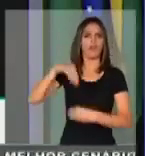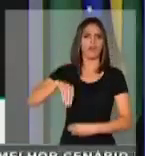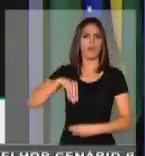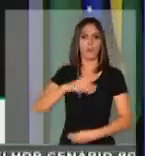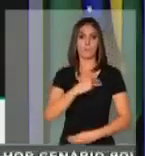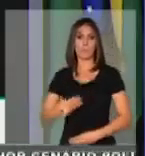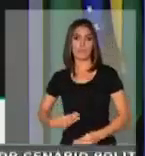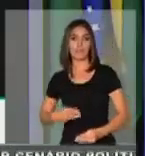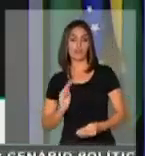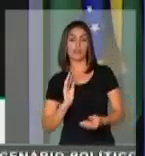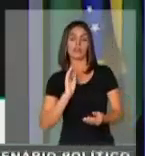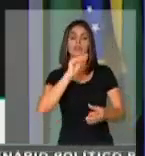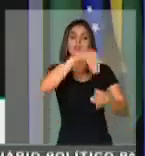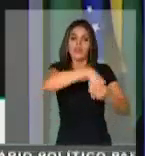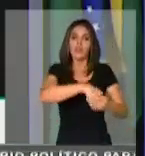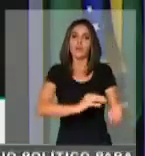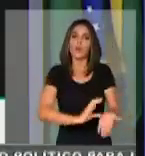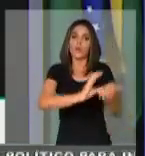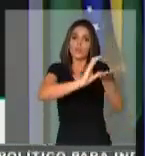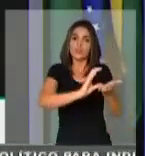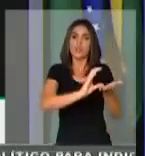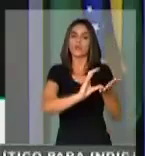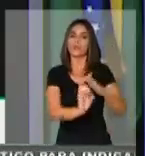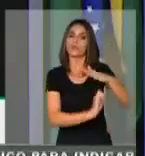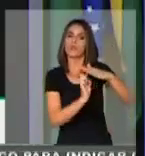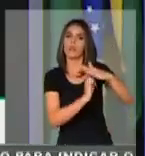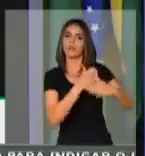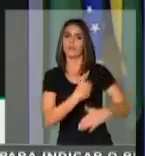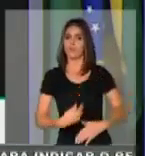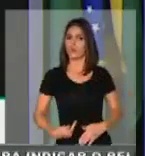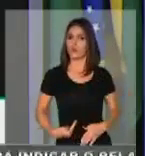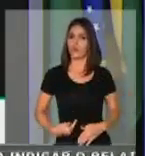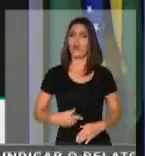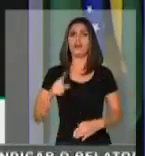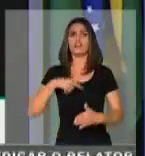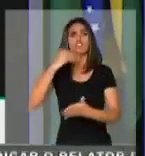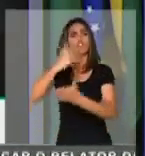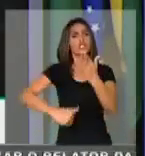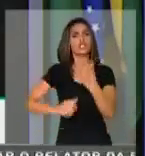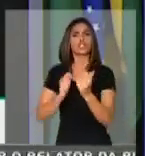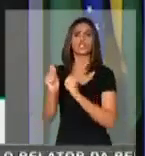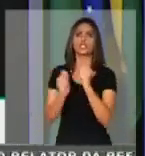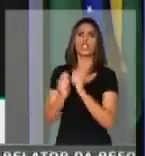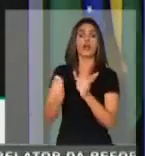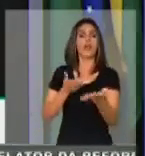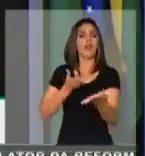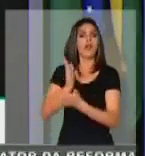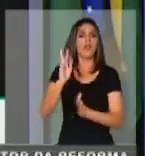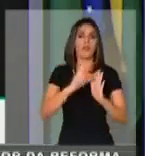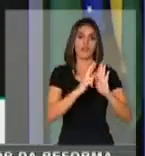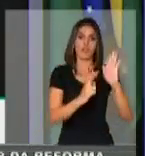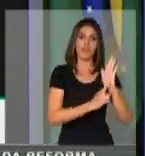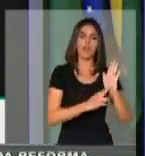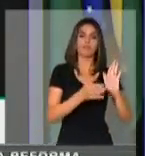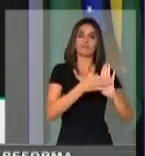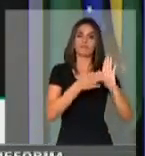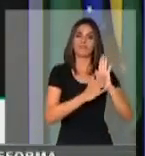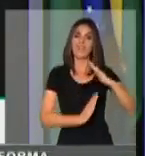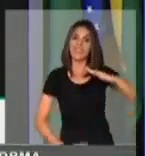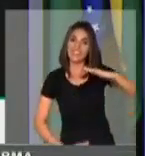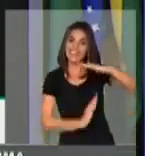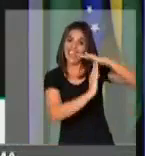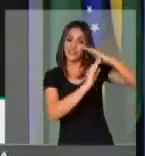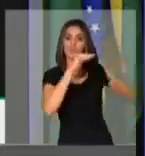de conselhos de empresas públicas. Trata-se, portanto, de uma proposta de regulamentação do teto salarial dos